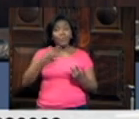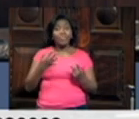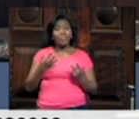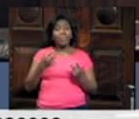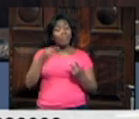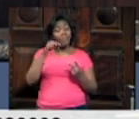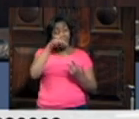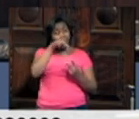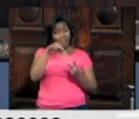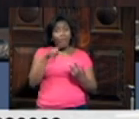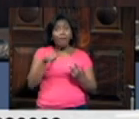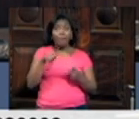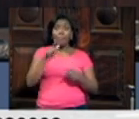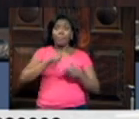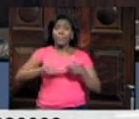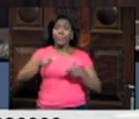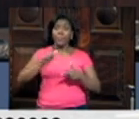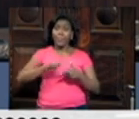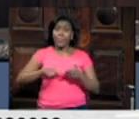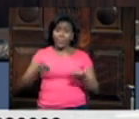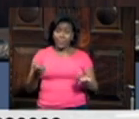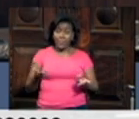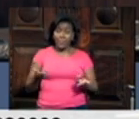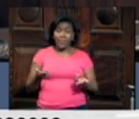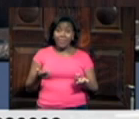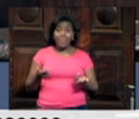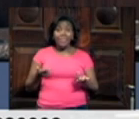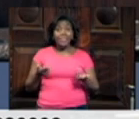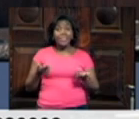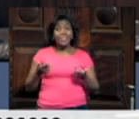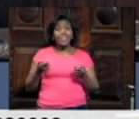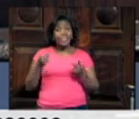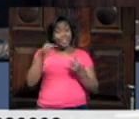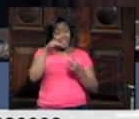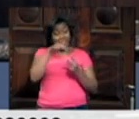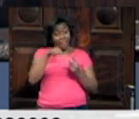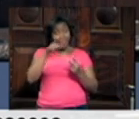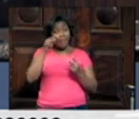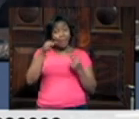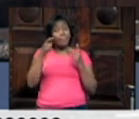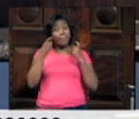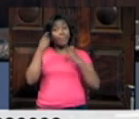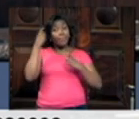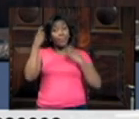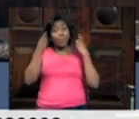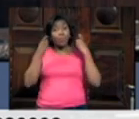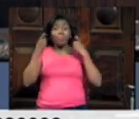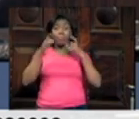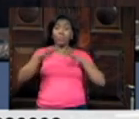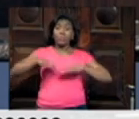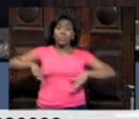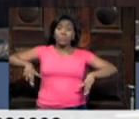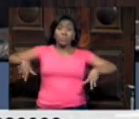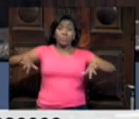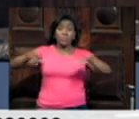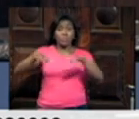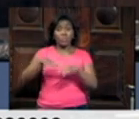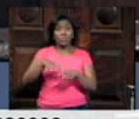grande problema. E deve ser a grande preocupação nossa, membros